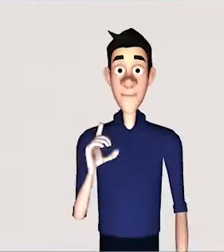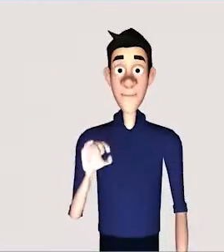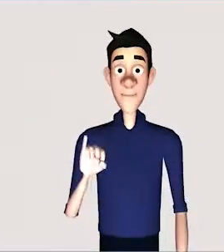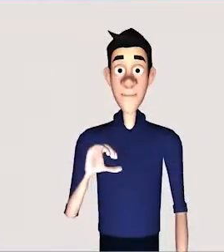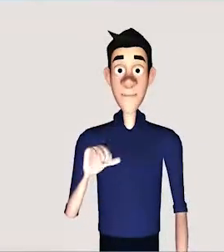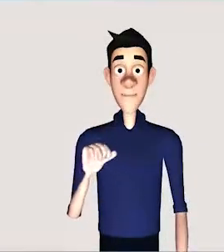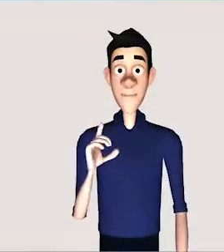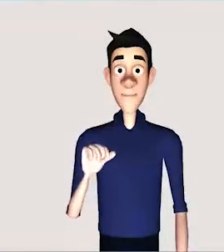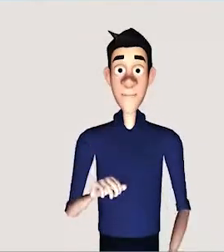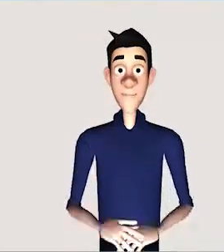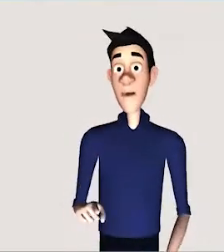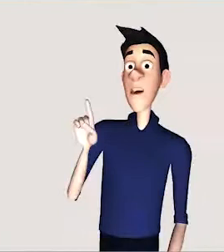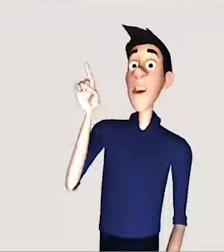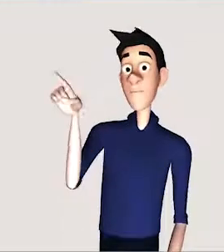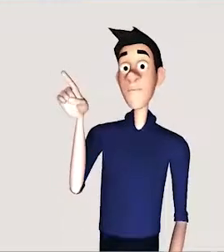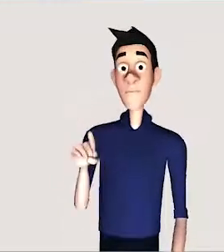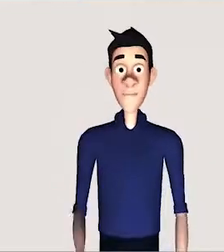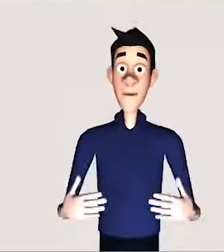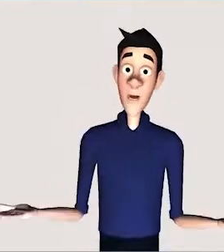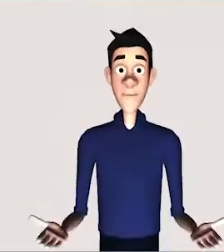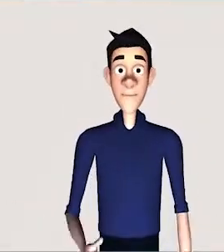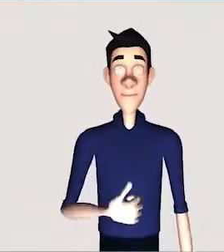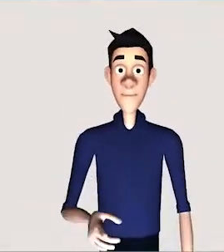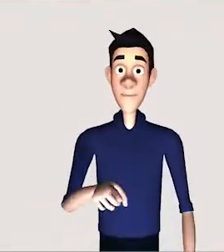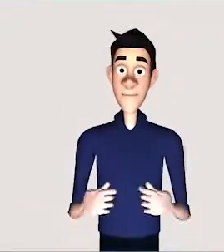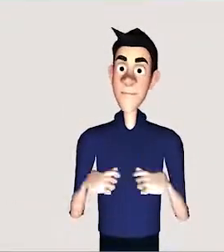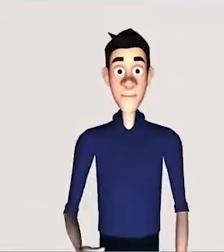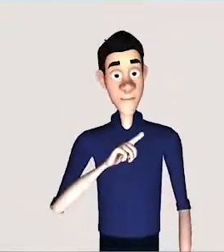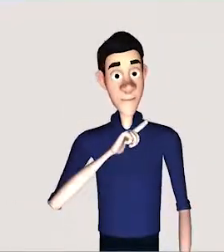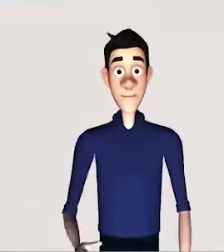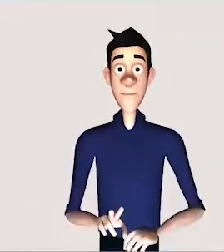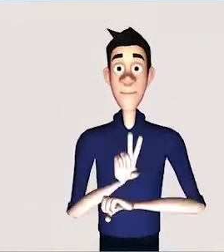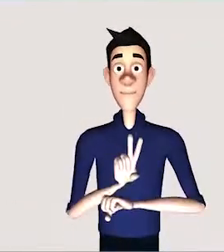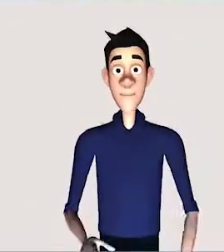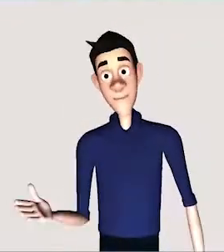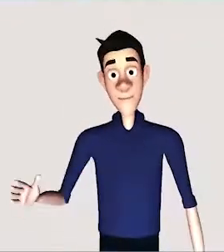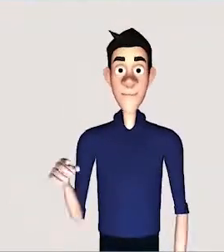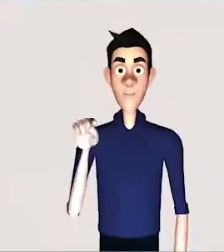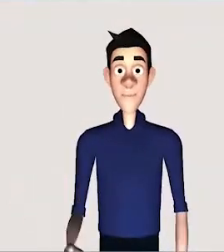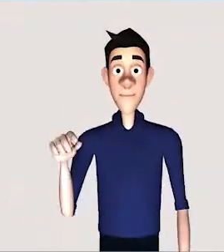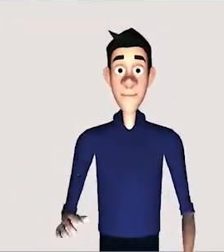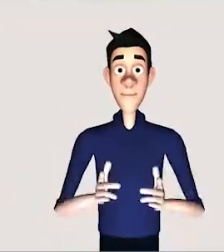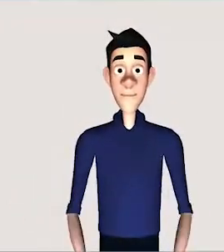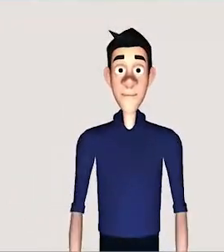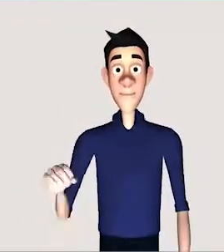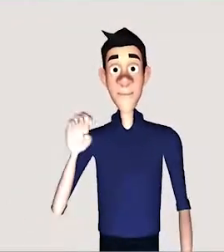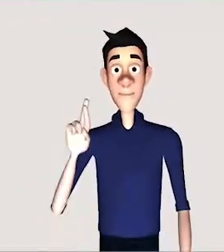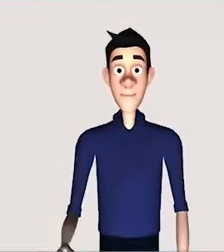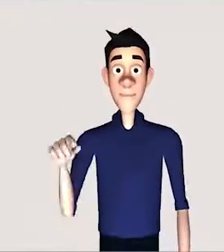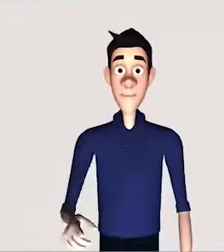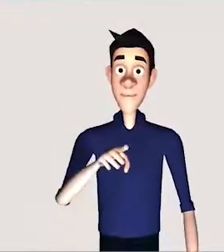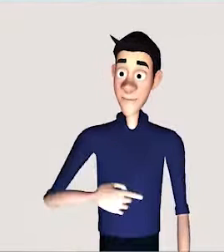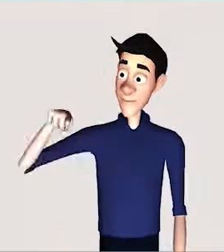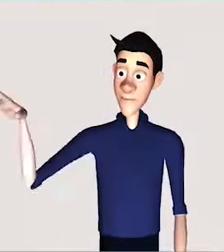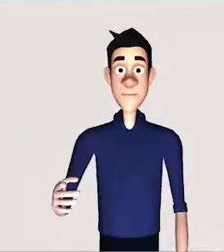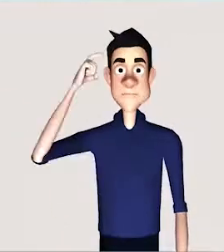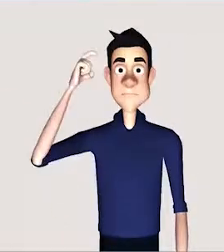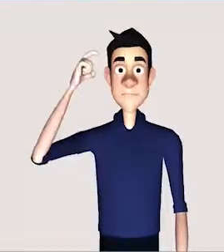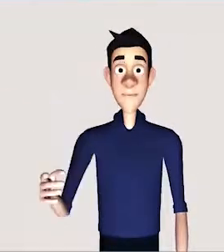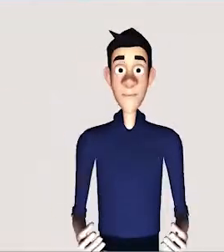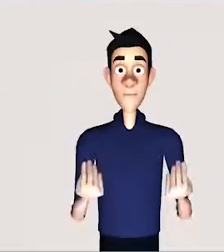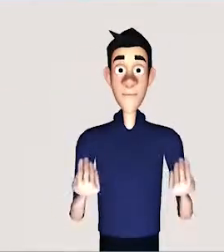esse ponto, que todas as pessoas que você vai considerar como visitantes, que você vai considerar para serem